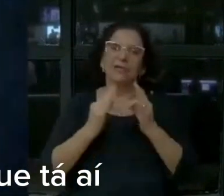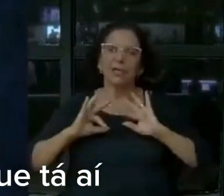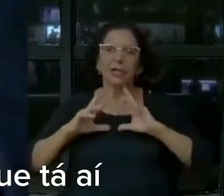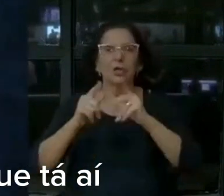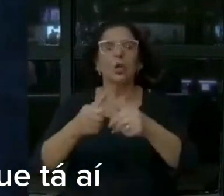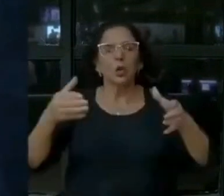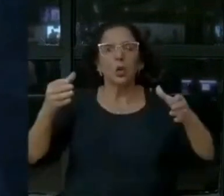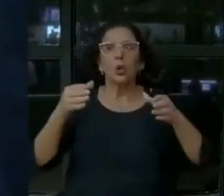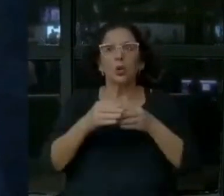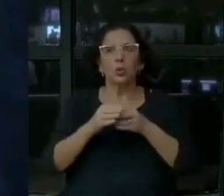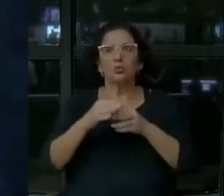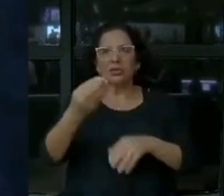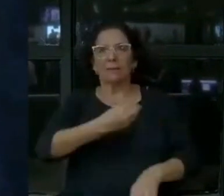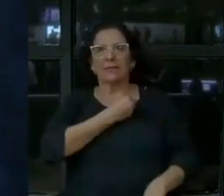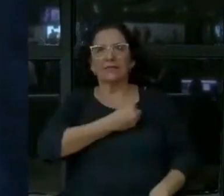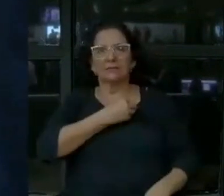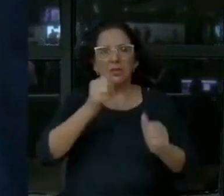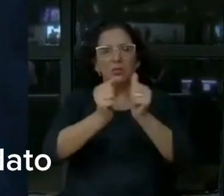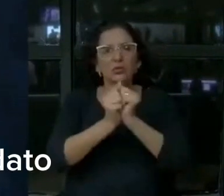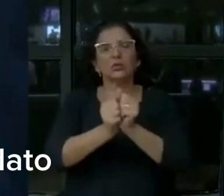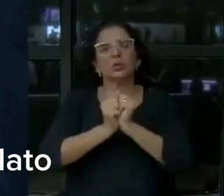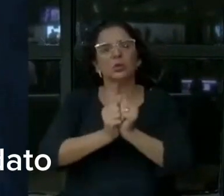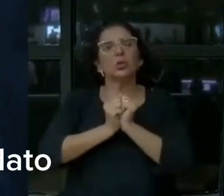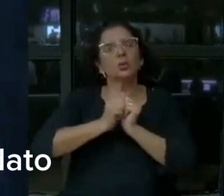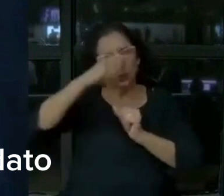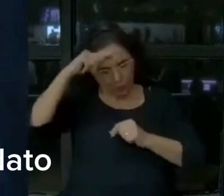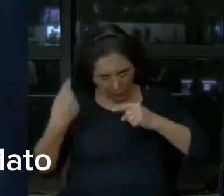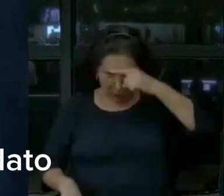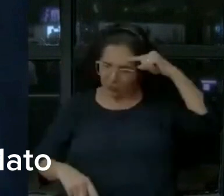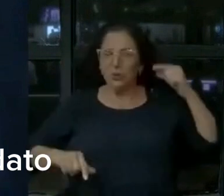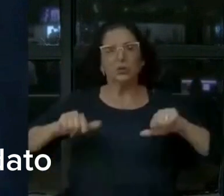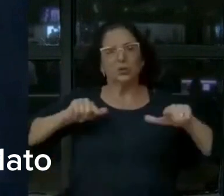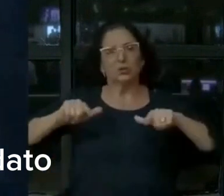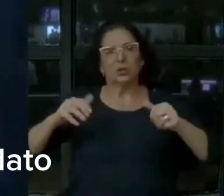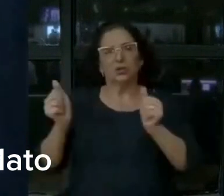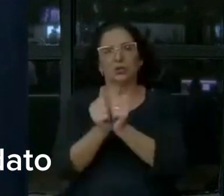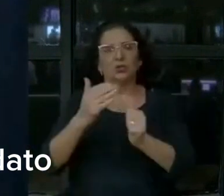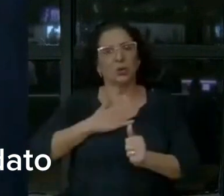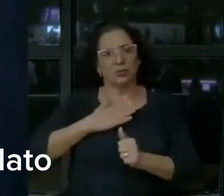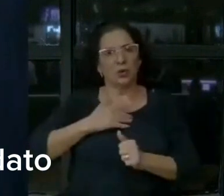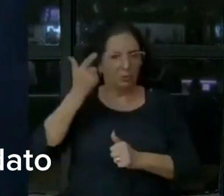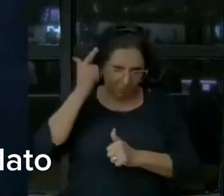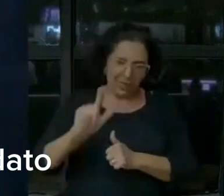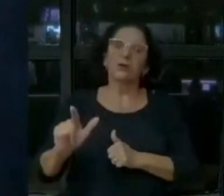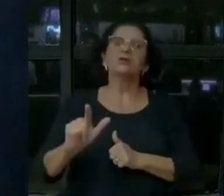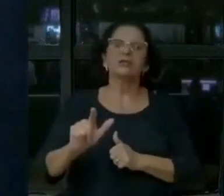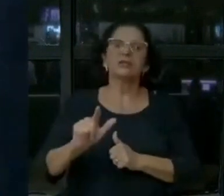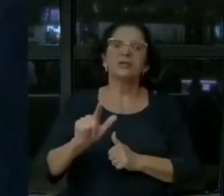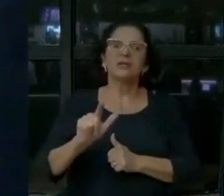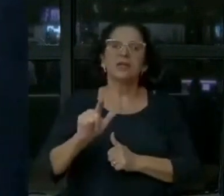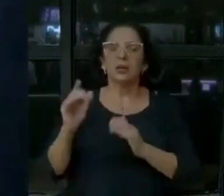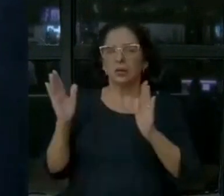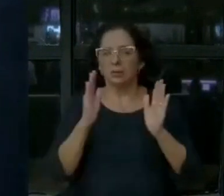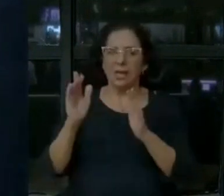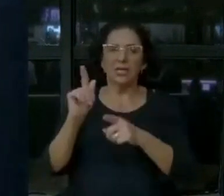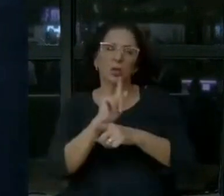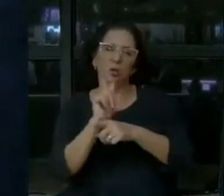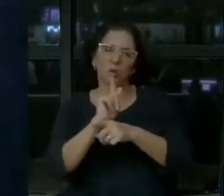minha equipe que está aí hoje, que batalhou muito, que se dedicou muito para que a gente tivesse um mandato honrado, uma